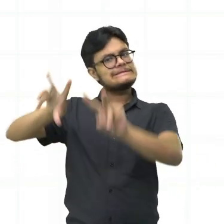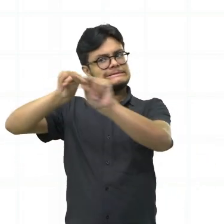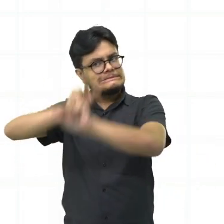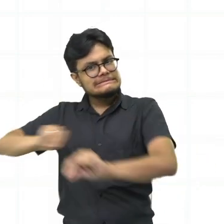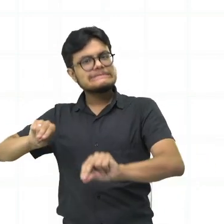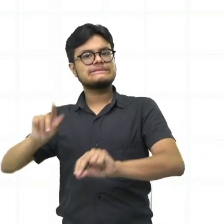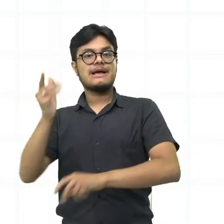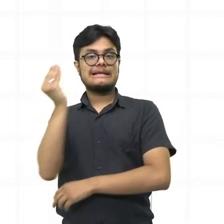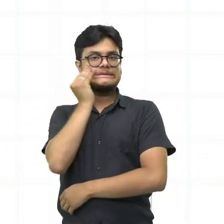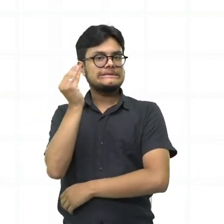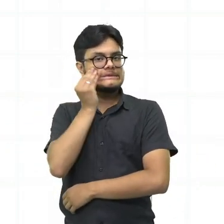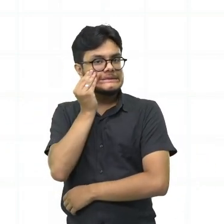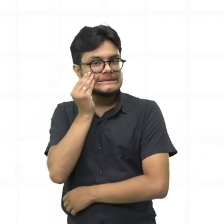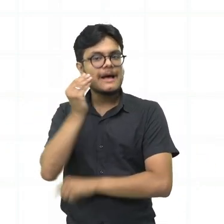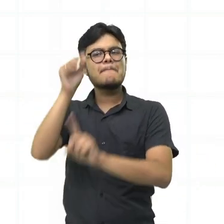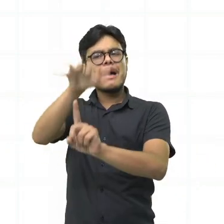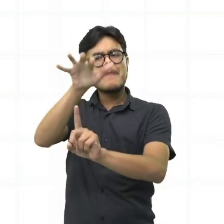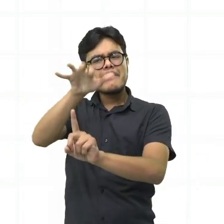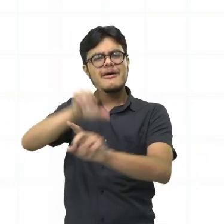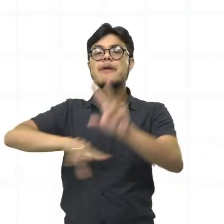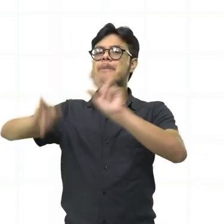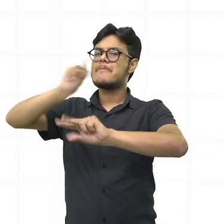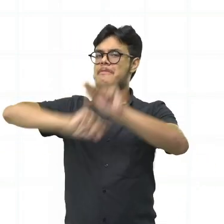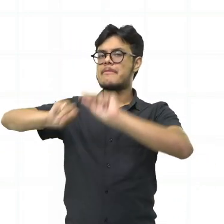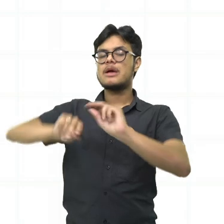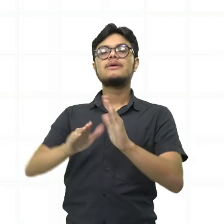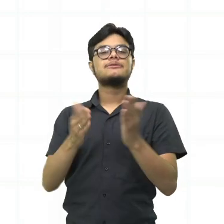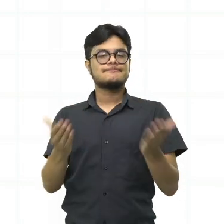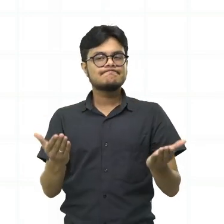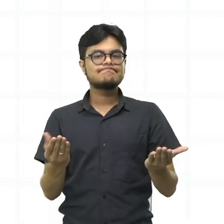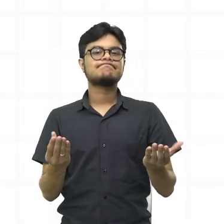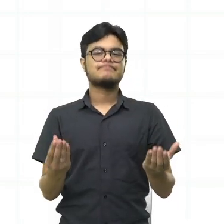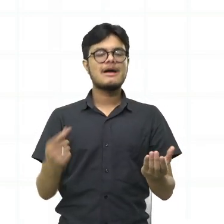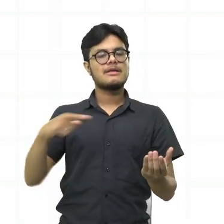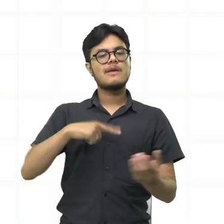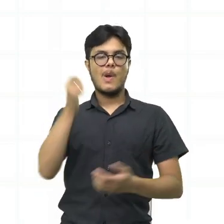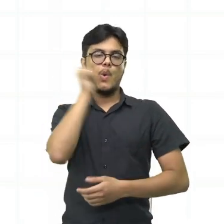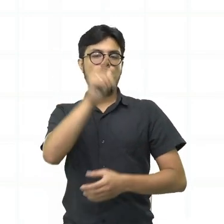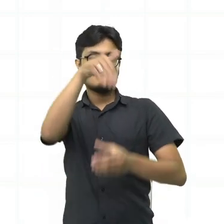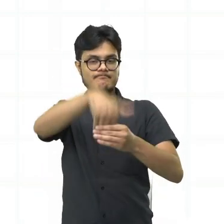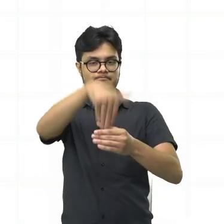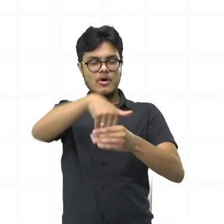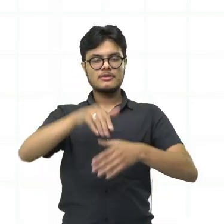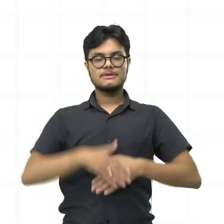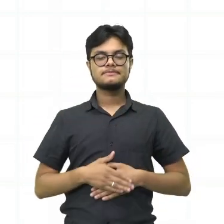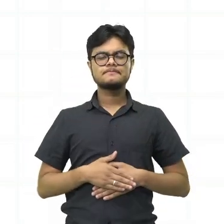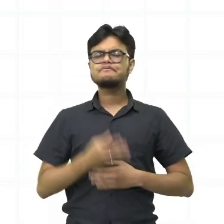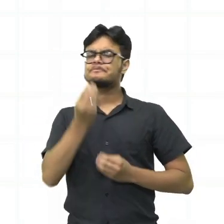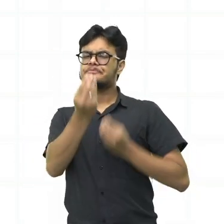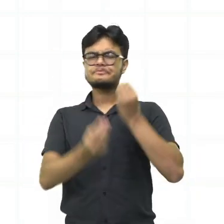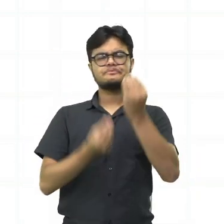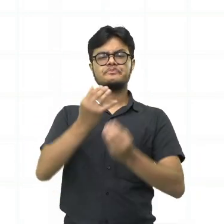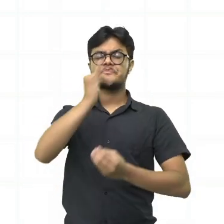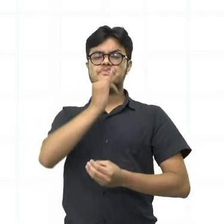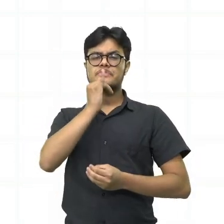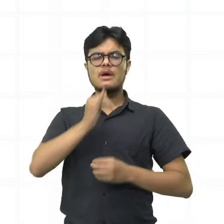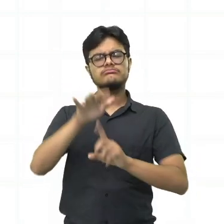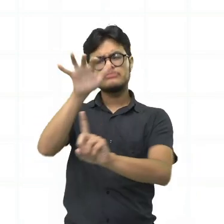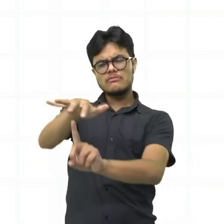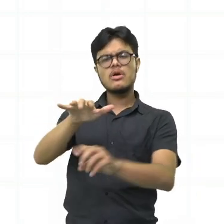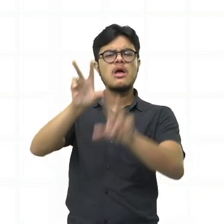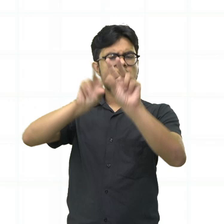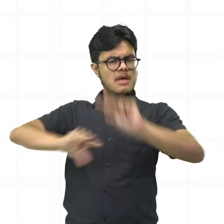A partir do momento que eu convenço aquele eleitor, eu vou ter aquele voto. Como é que eu vou convencer os